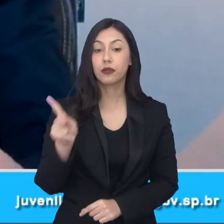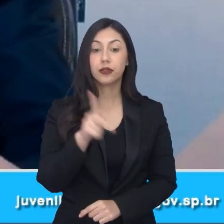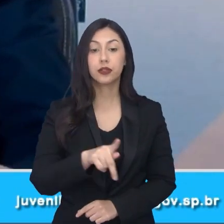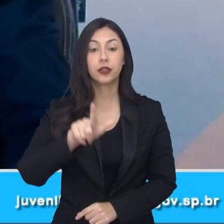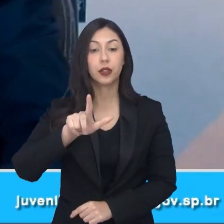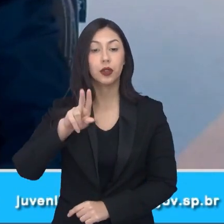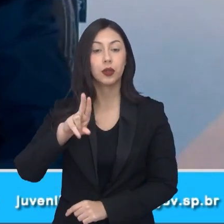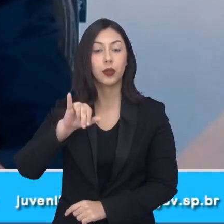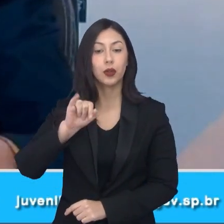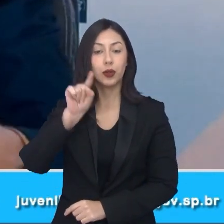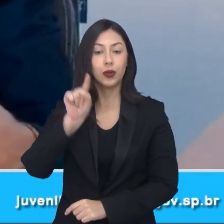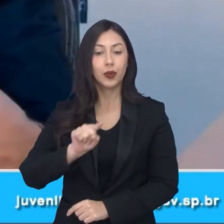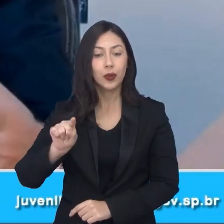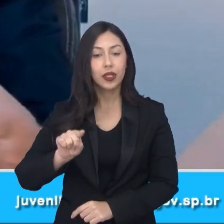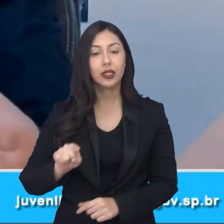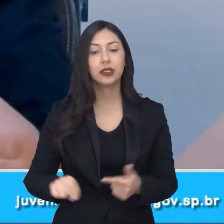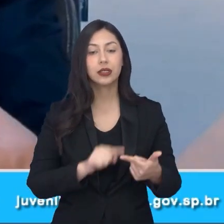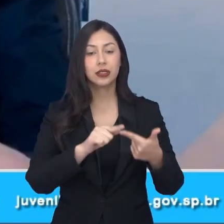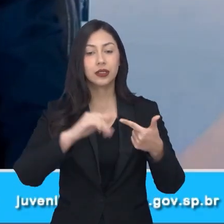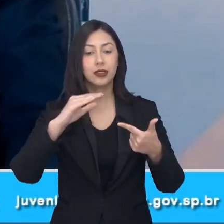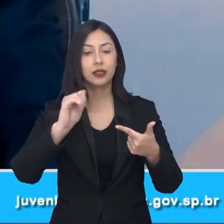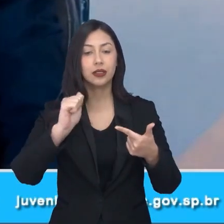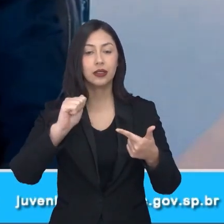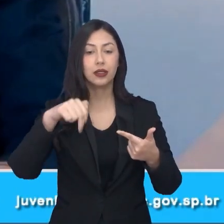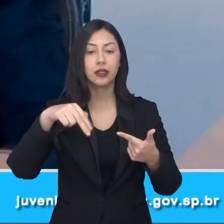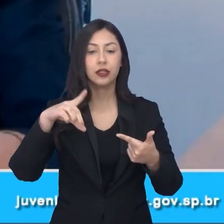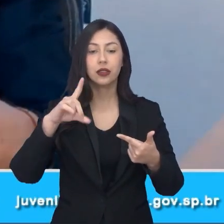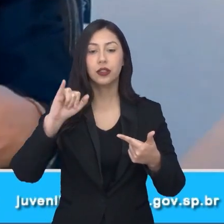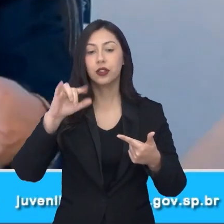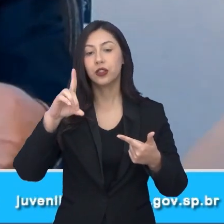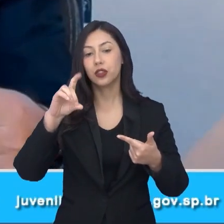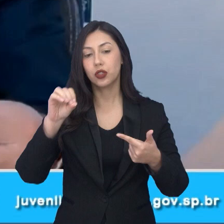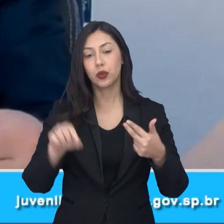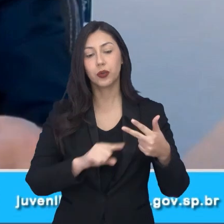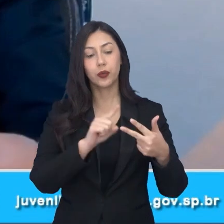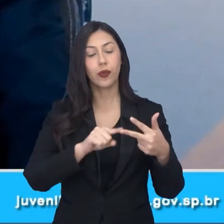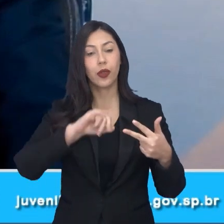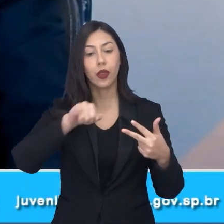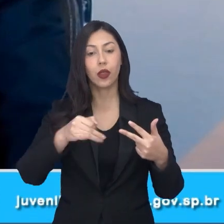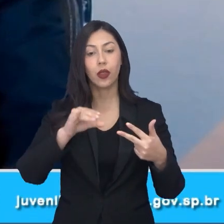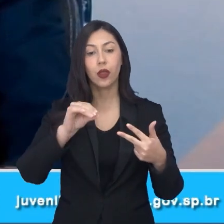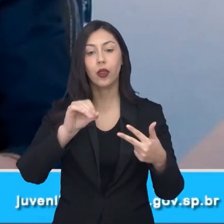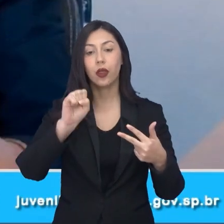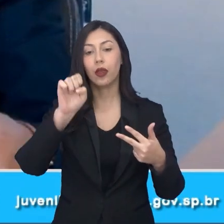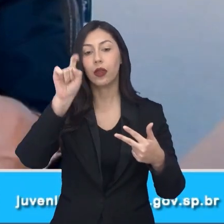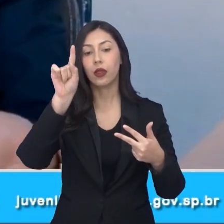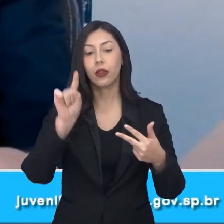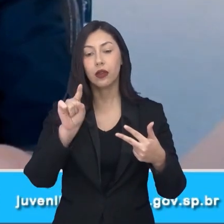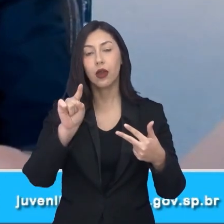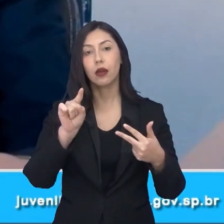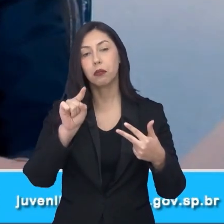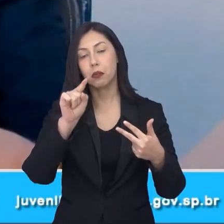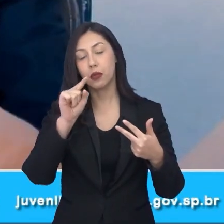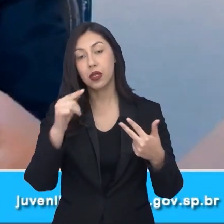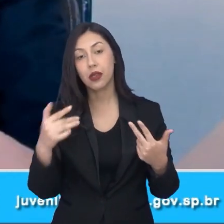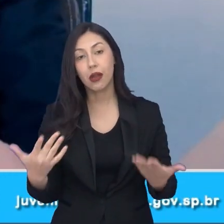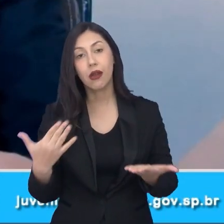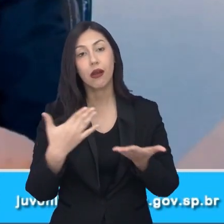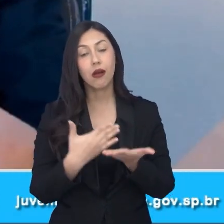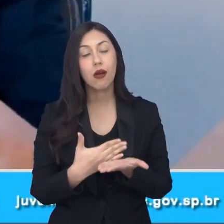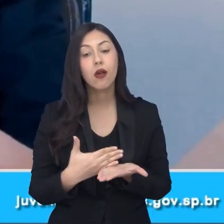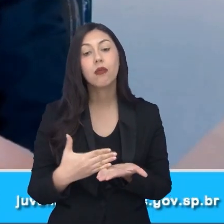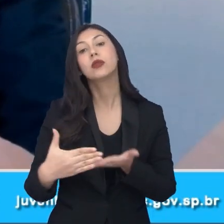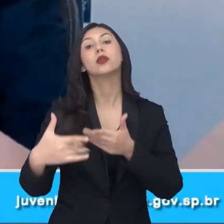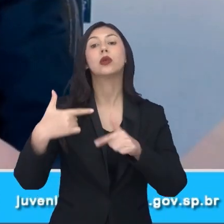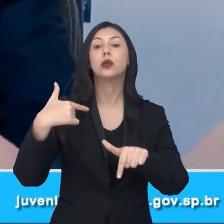Azevedo Castro, Cândido Dias Castejón, José Vieira de Macedo. E aí começou-se